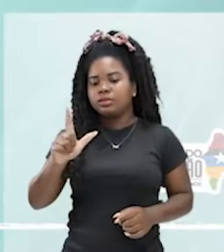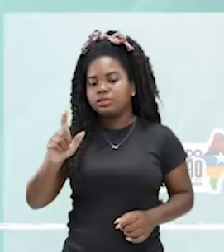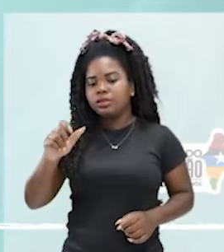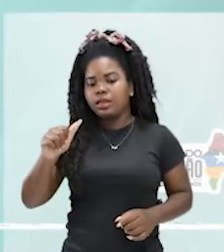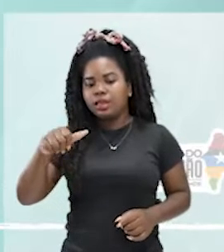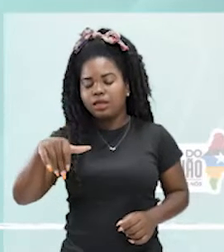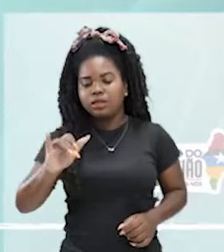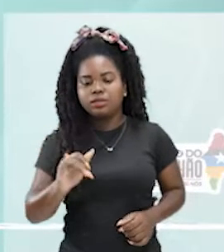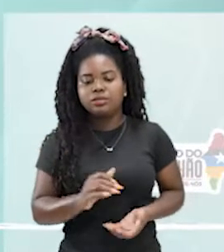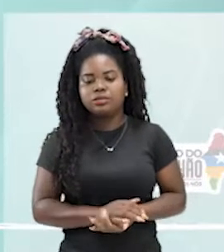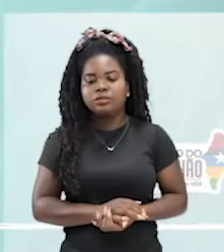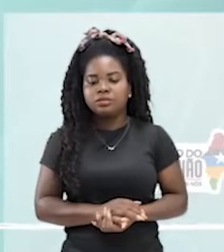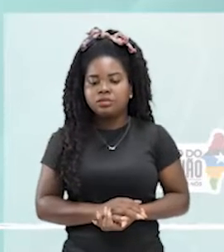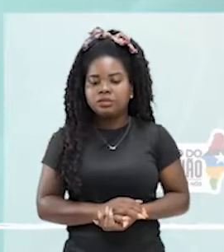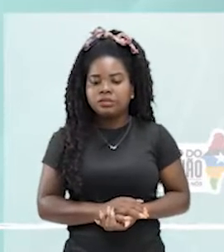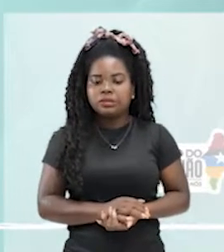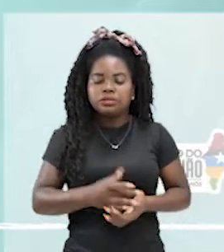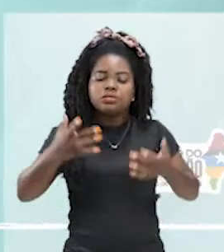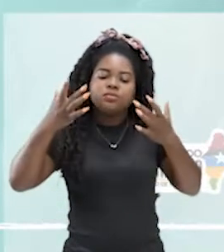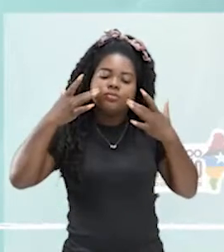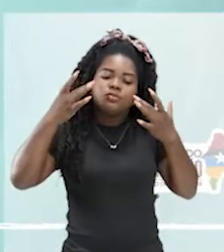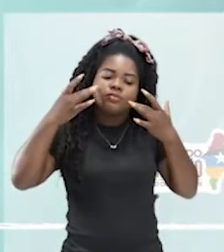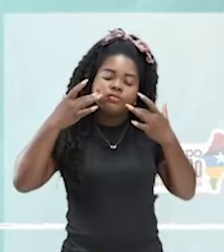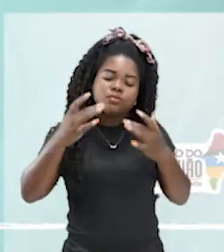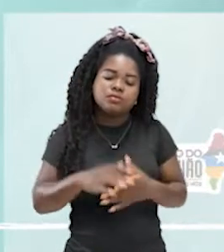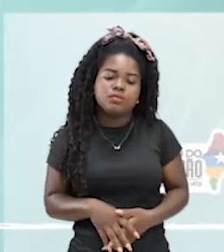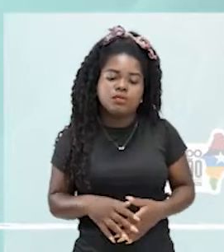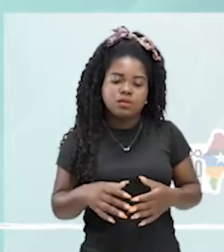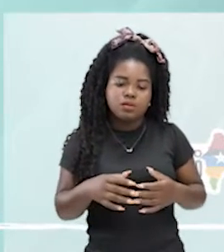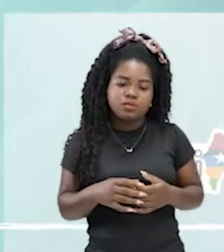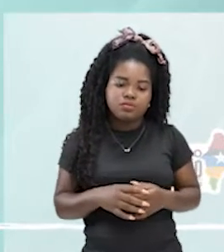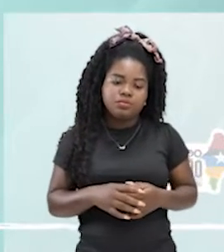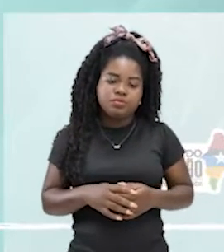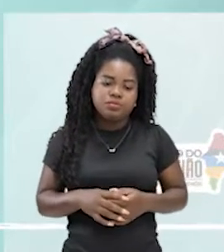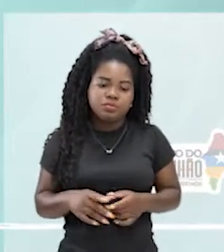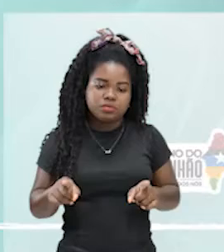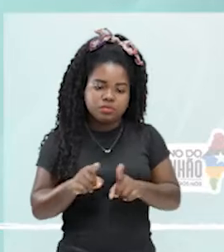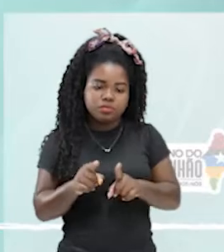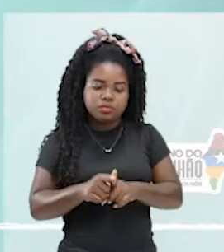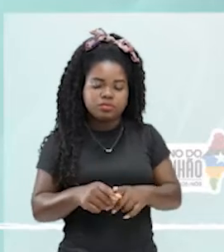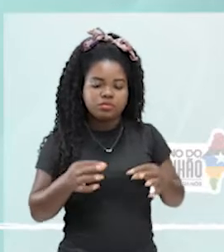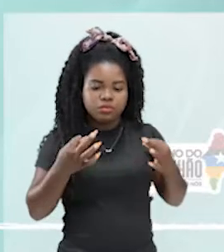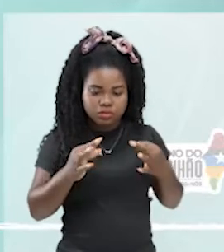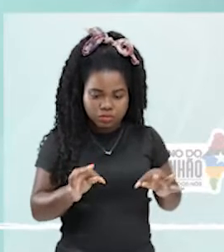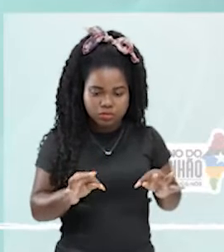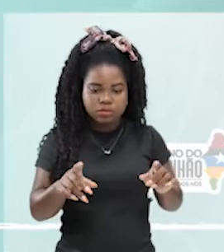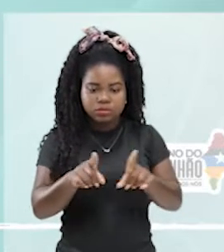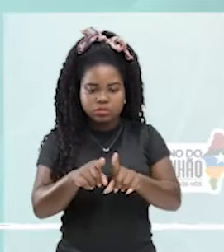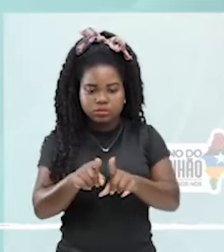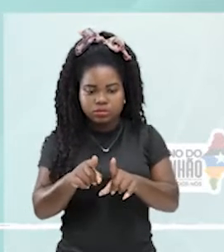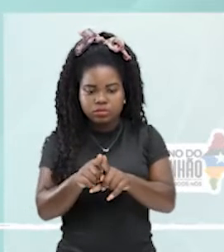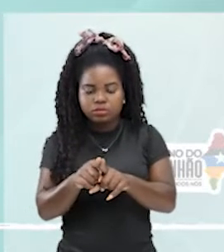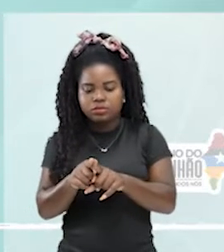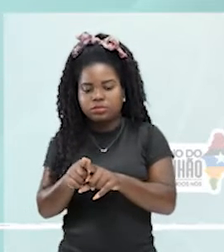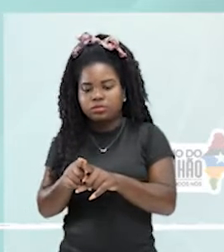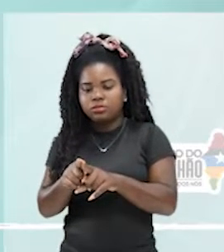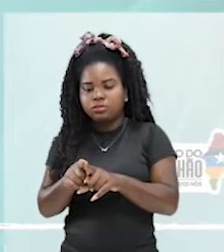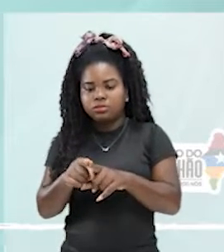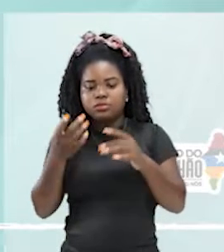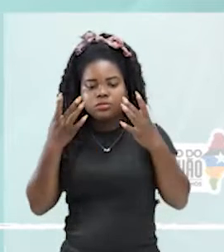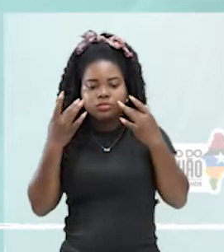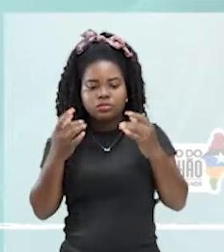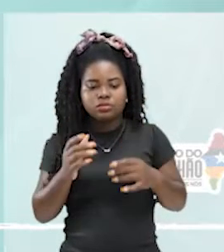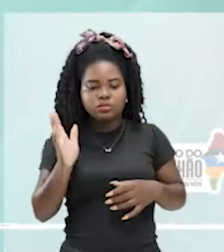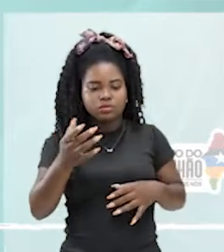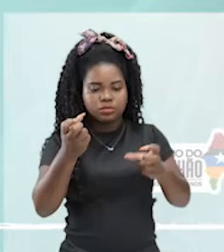pura. São autores de teatro e viés de técnicas teatrais que eu já falei aqui nos vídeos.